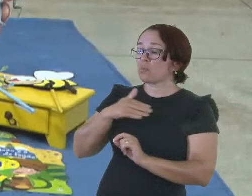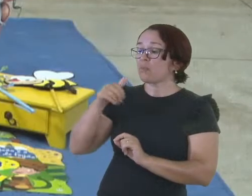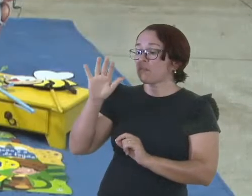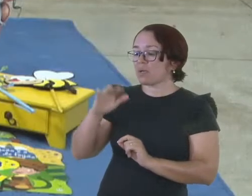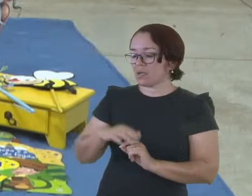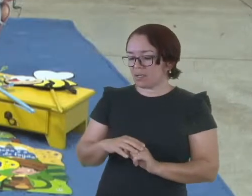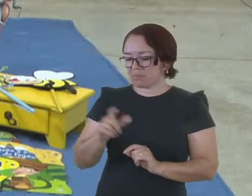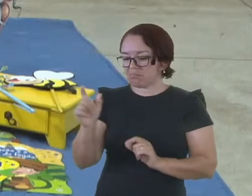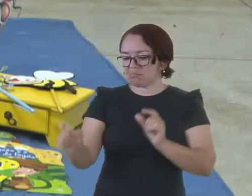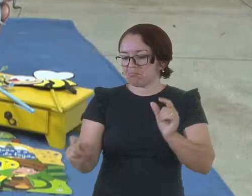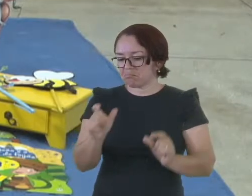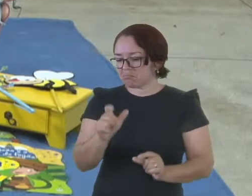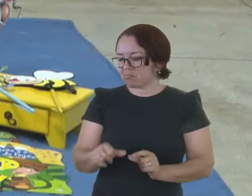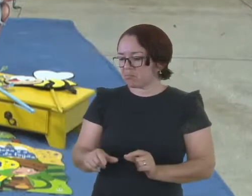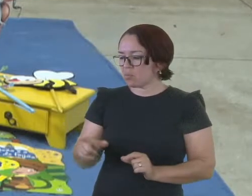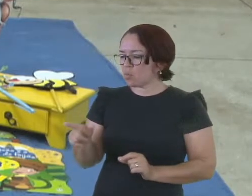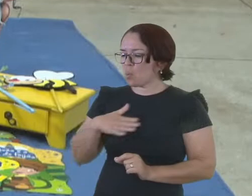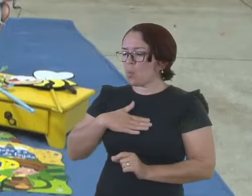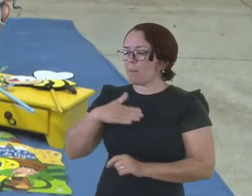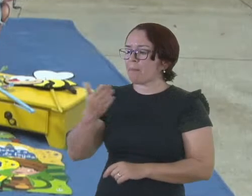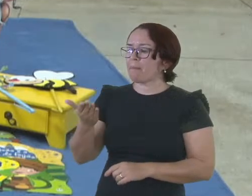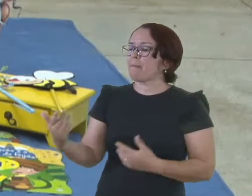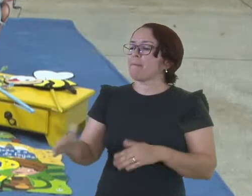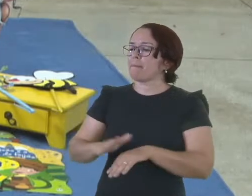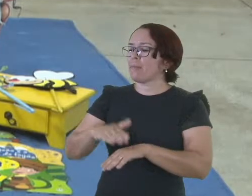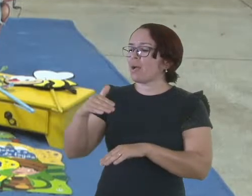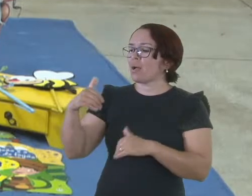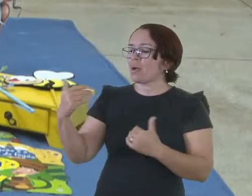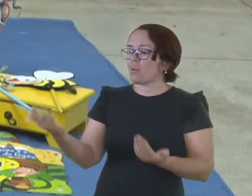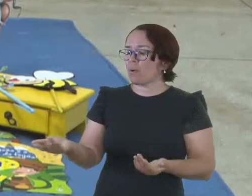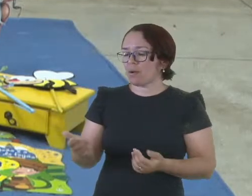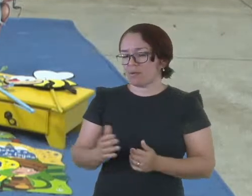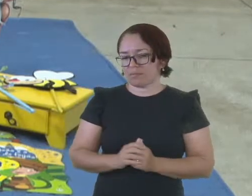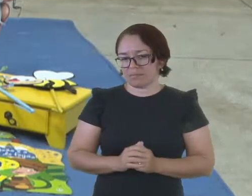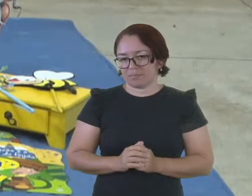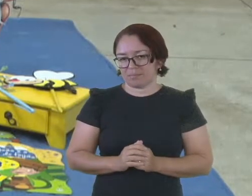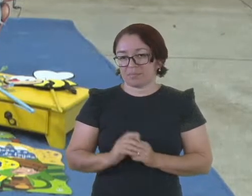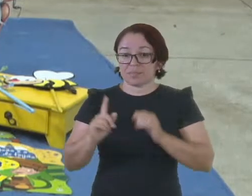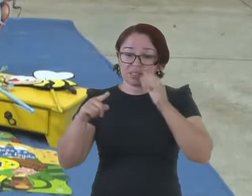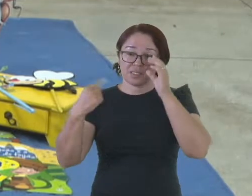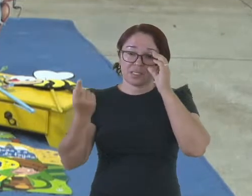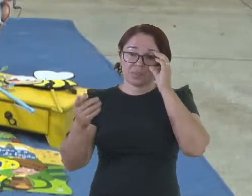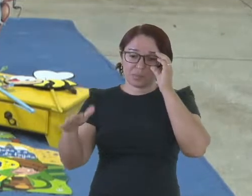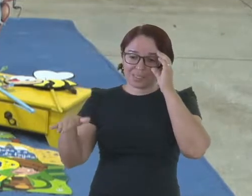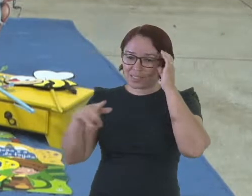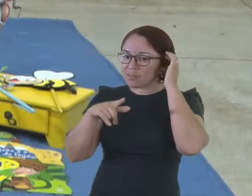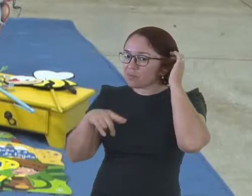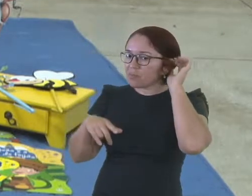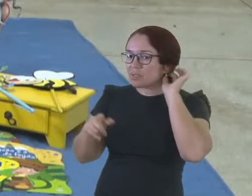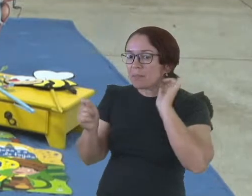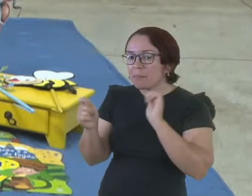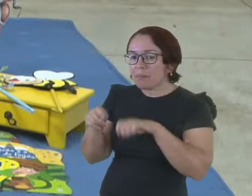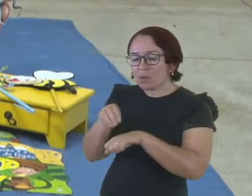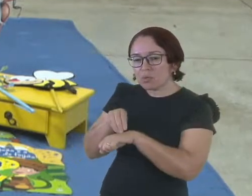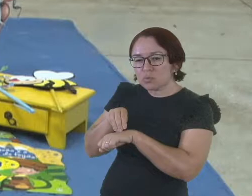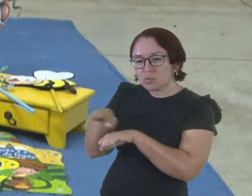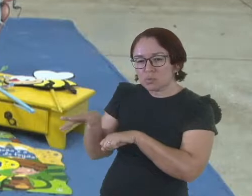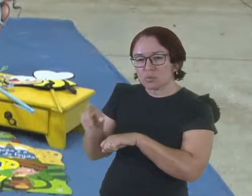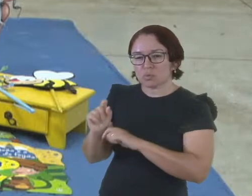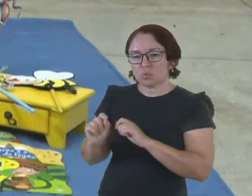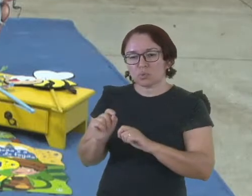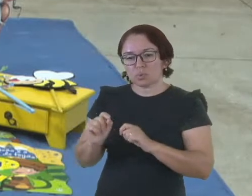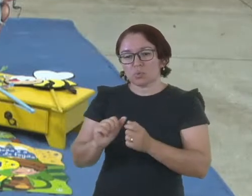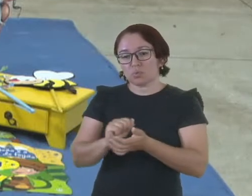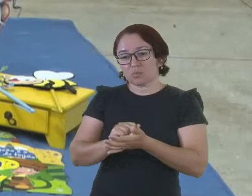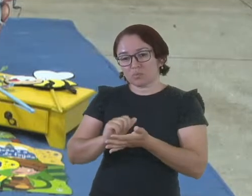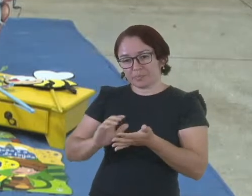dela preferido. E a partir disso, você vai sugerir para a criança uma proposta de atividade muito